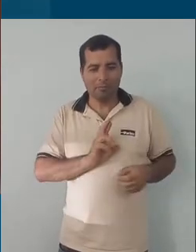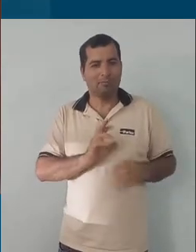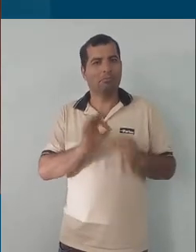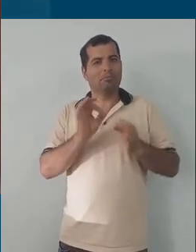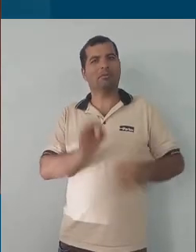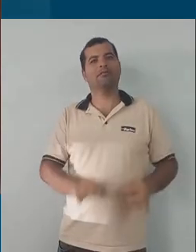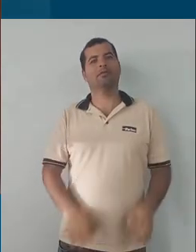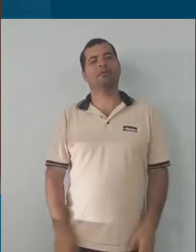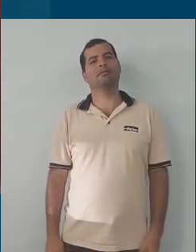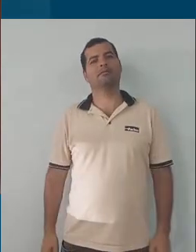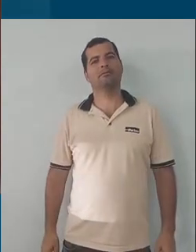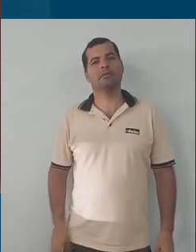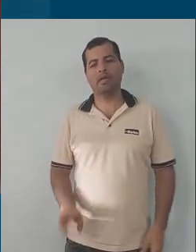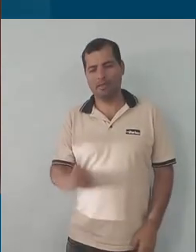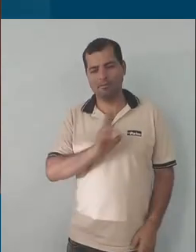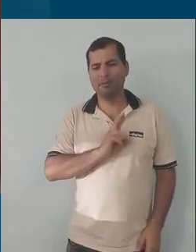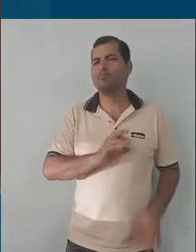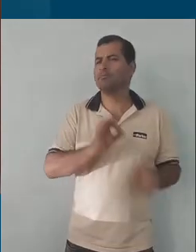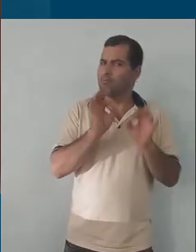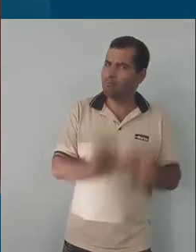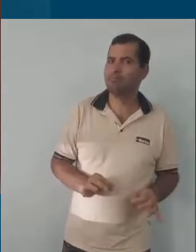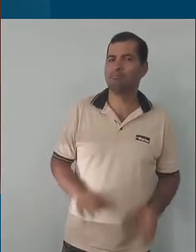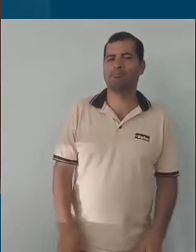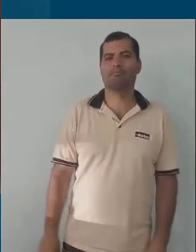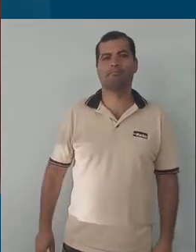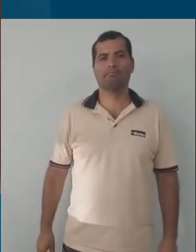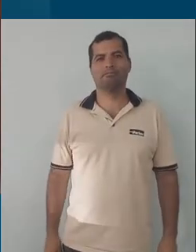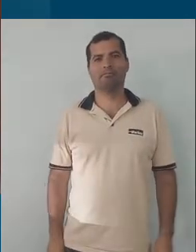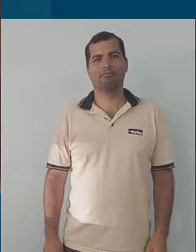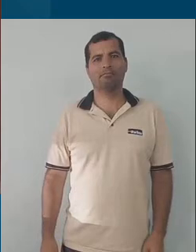com uma intensidade, né? Elas